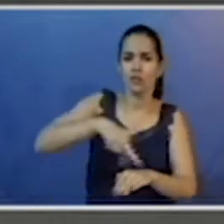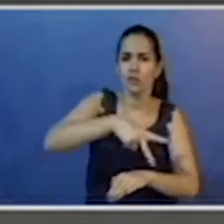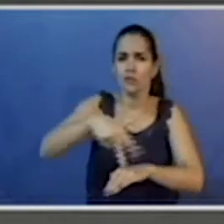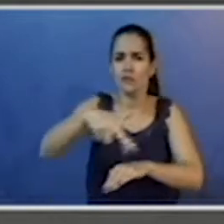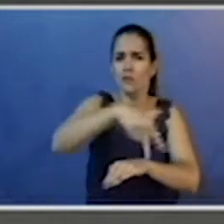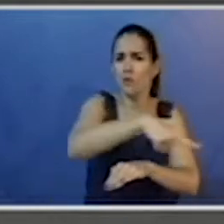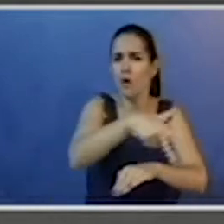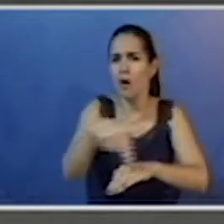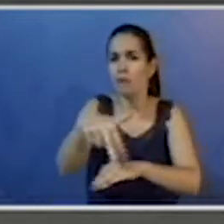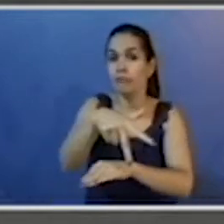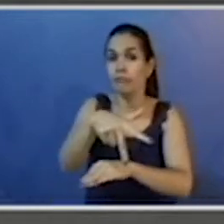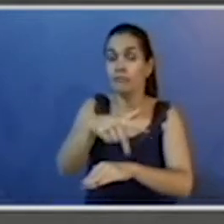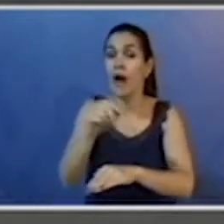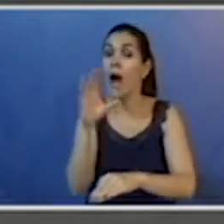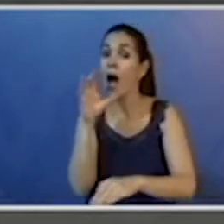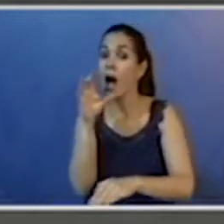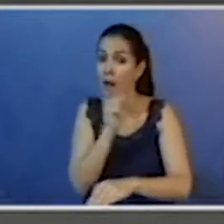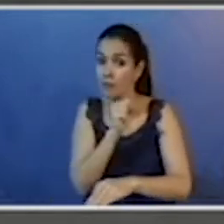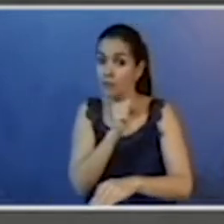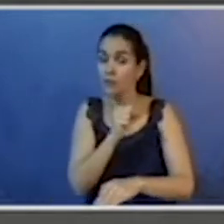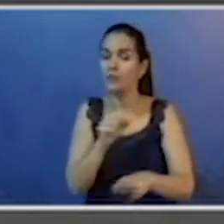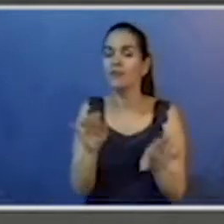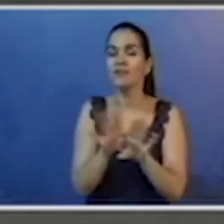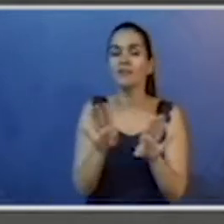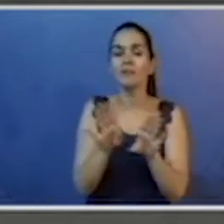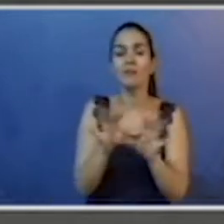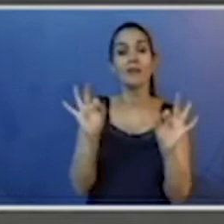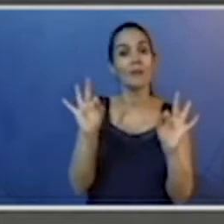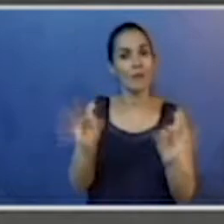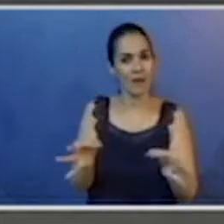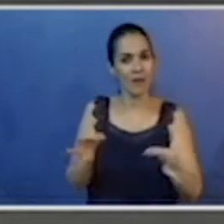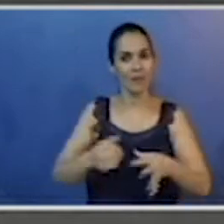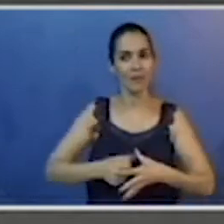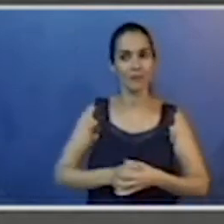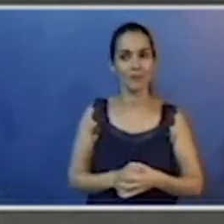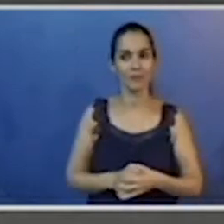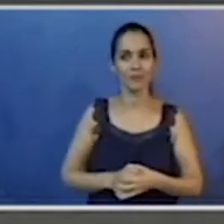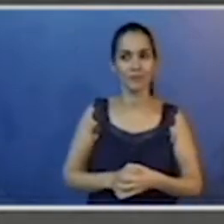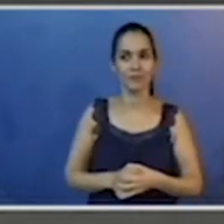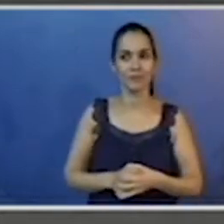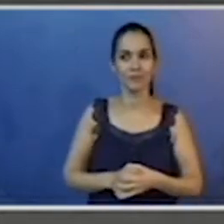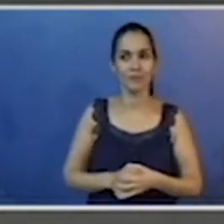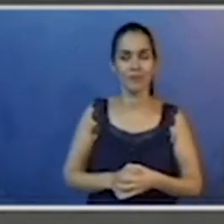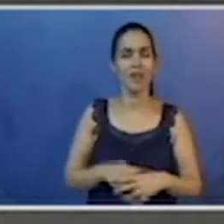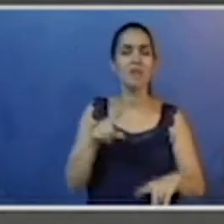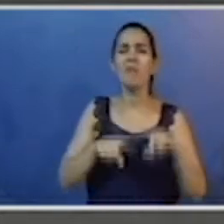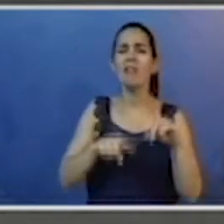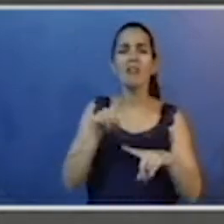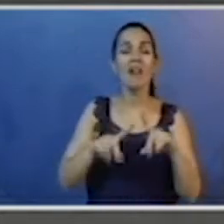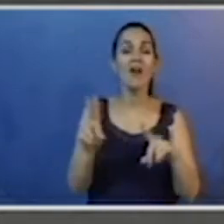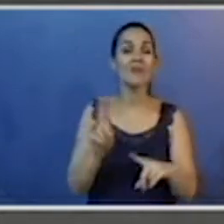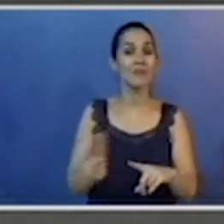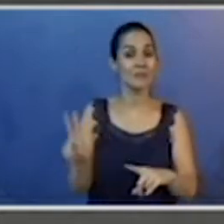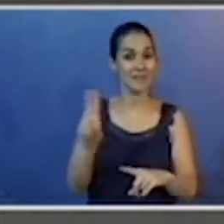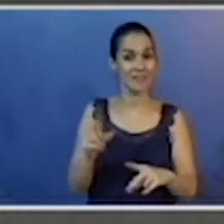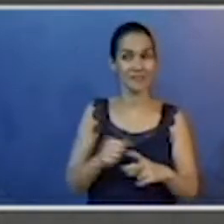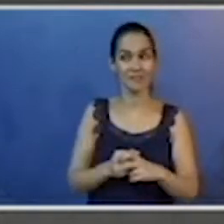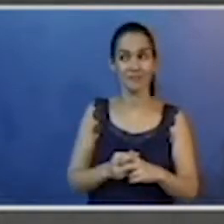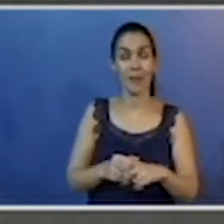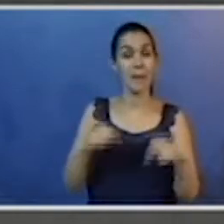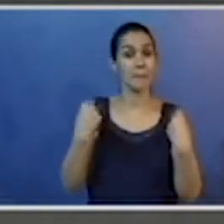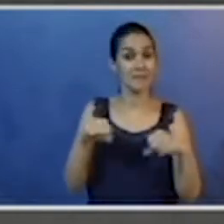movimentando-se para os lados de forma rápida e de forma correta em qual os materiais que nós vamos usar